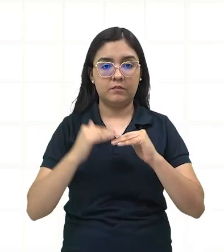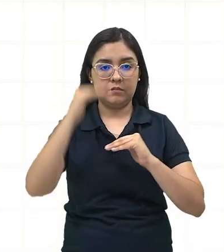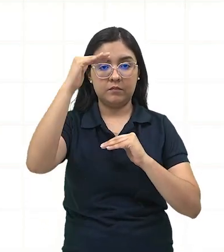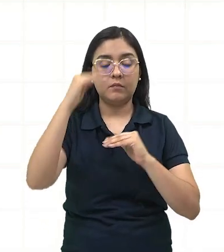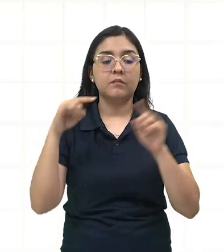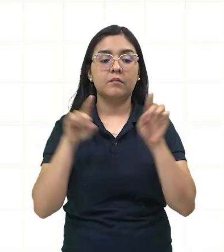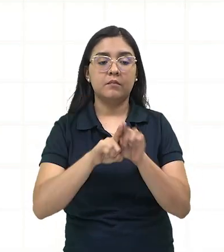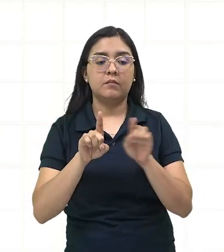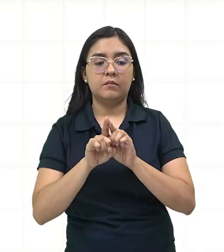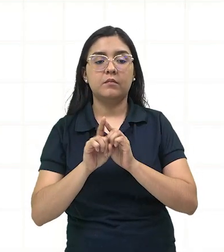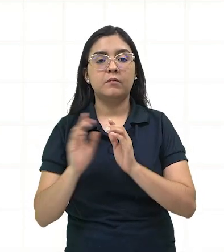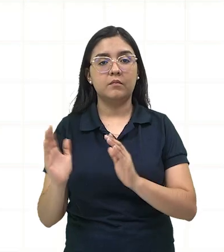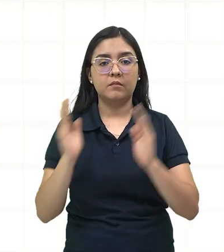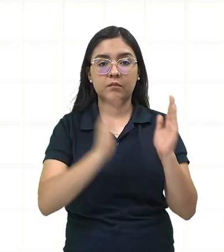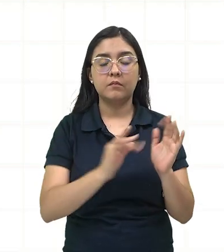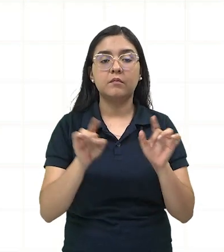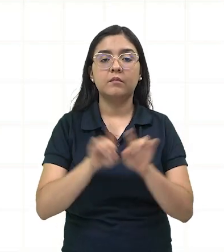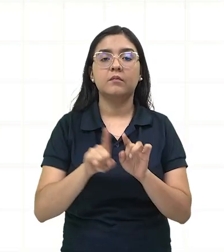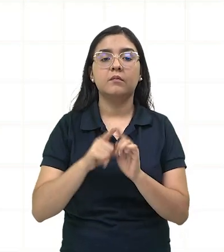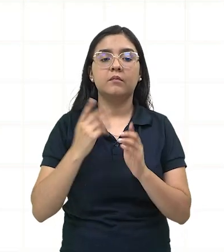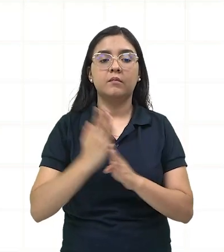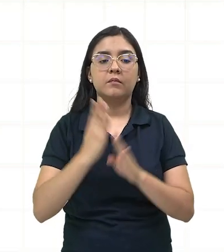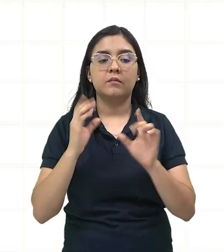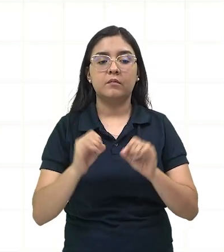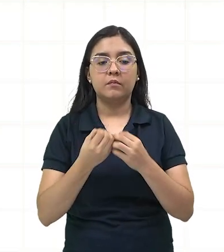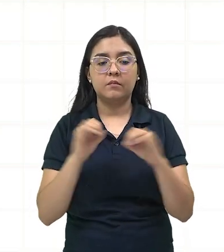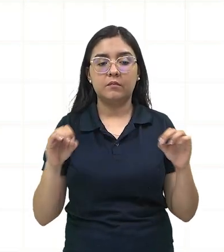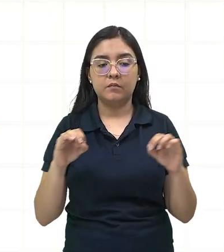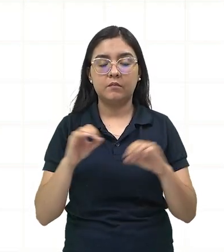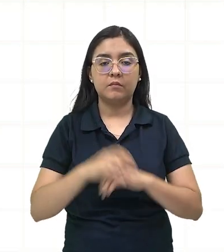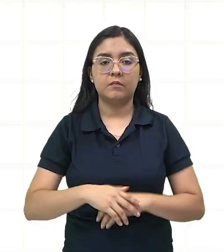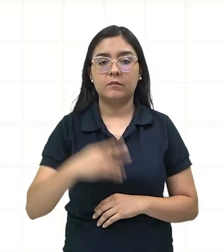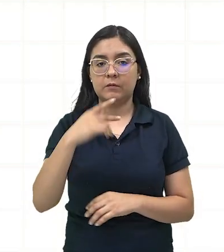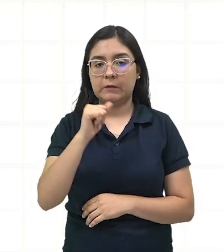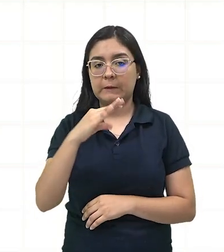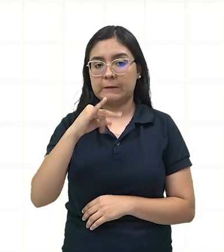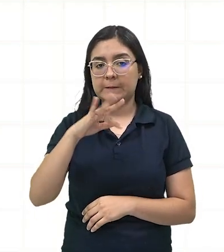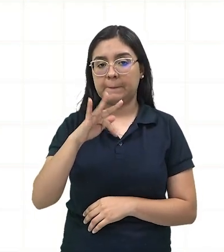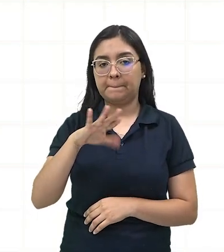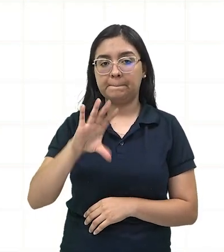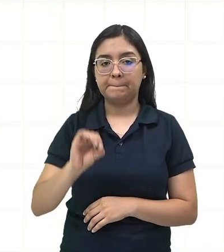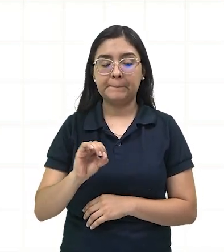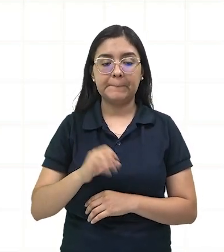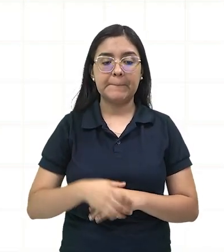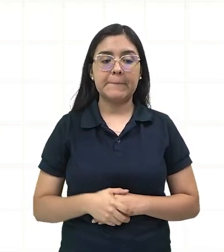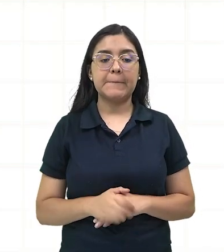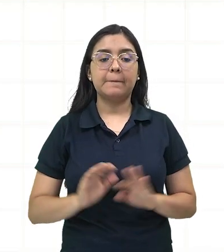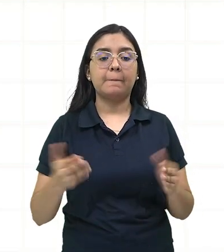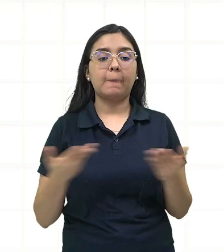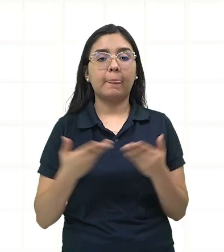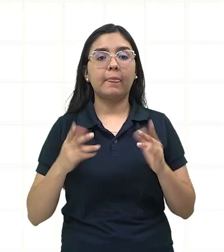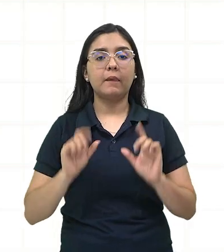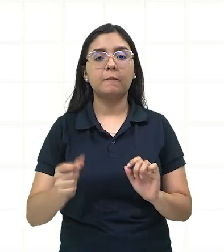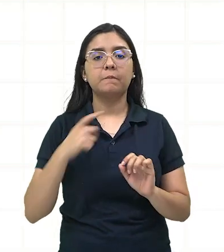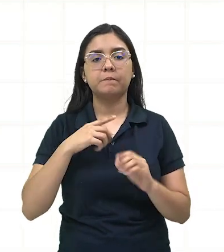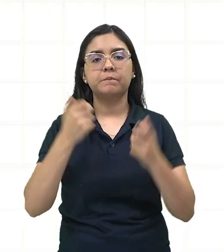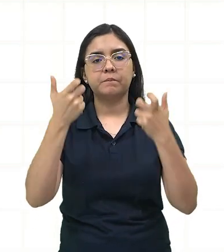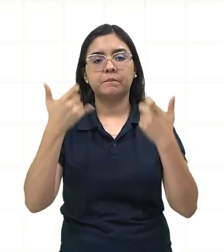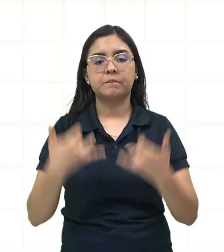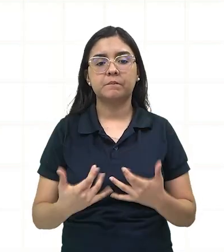cá, desse lado oeste, a gente vai encontrar o Oceano Pacífico. Agora a gente vai falar um pouquinho